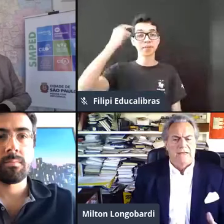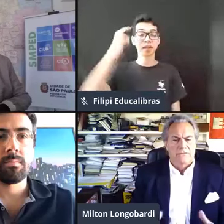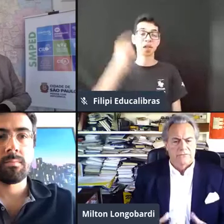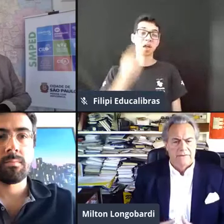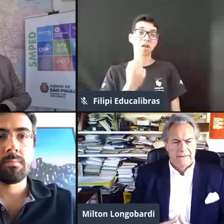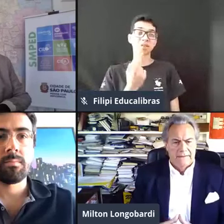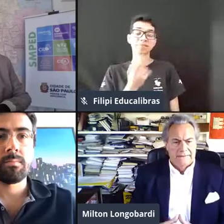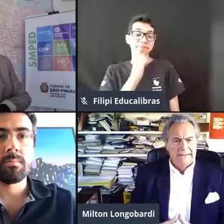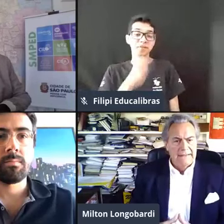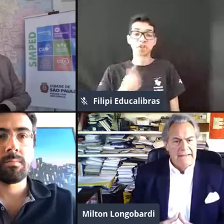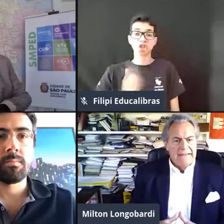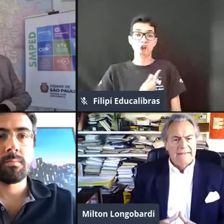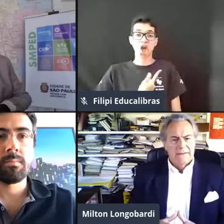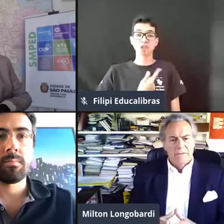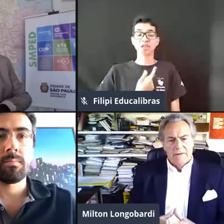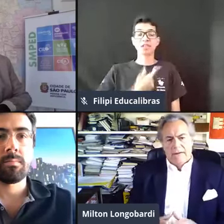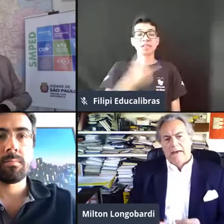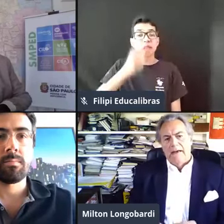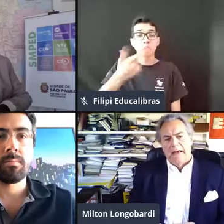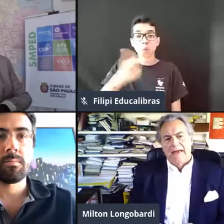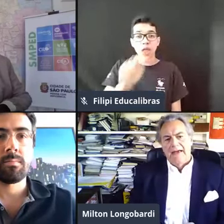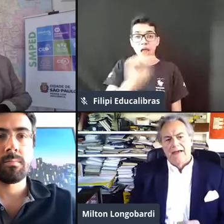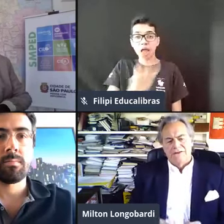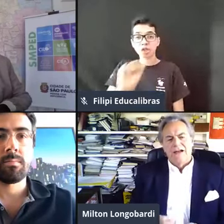com velhos. Né? Então,